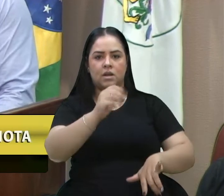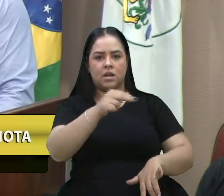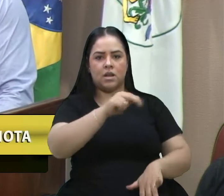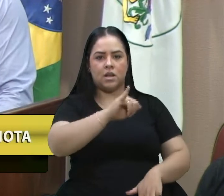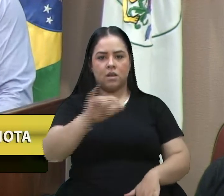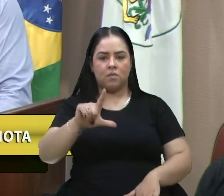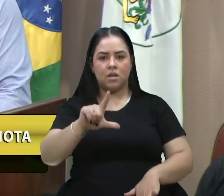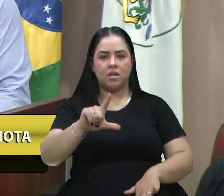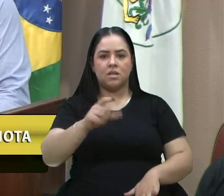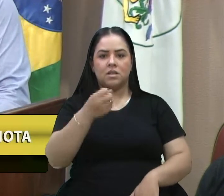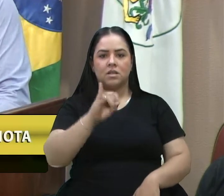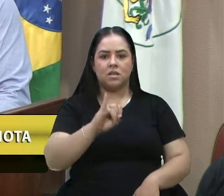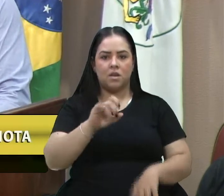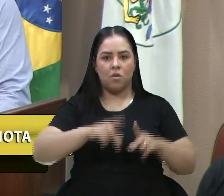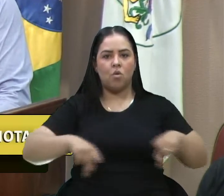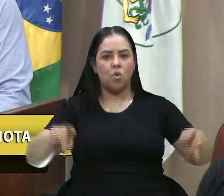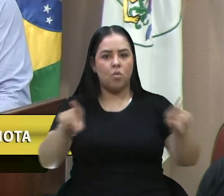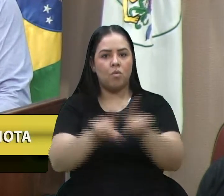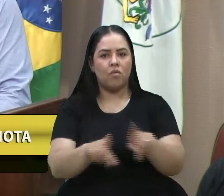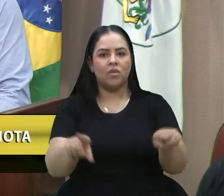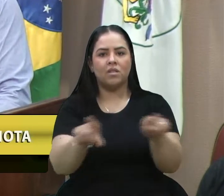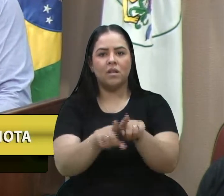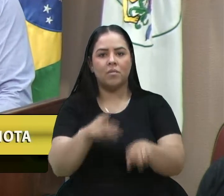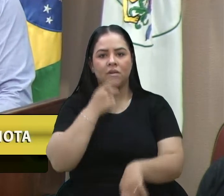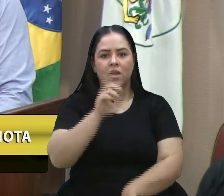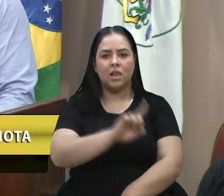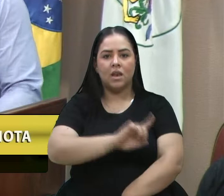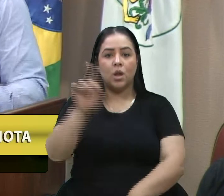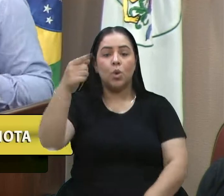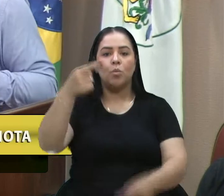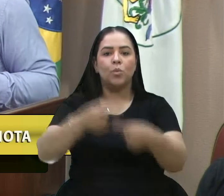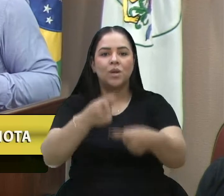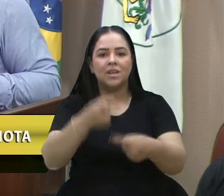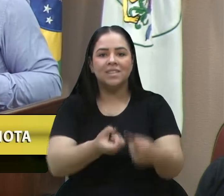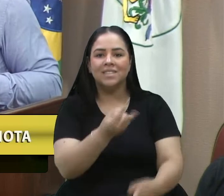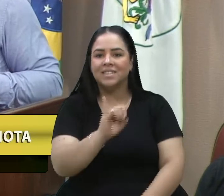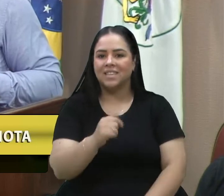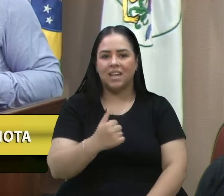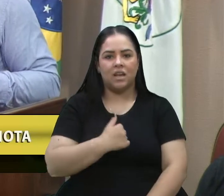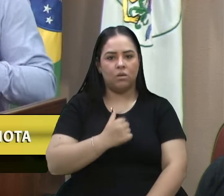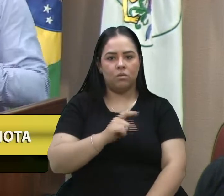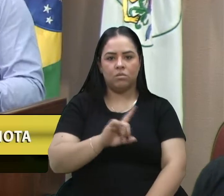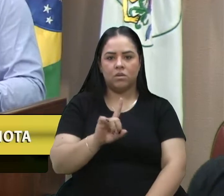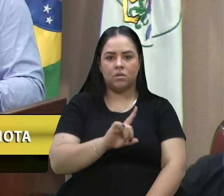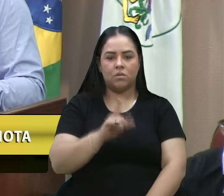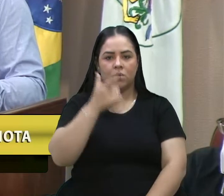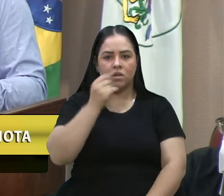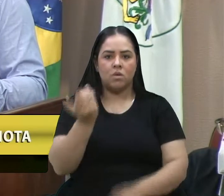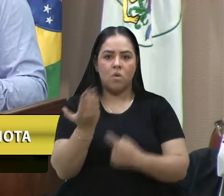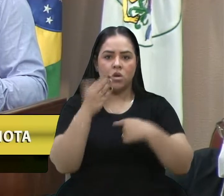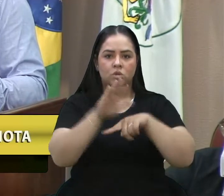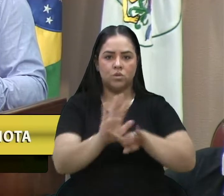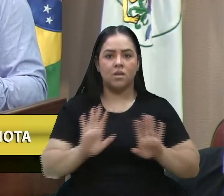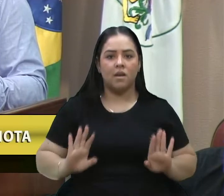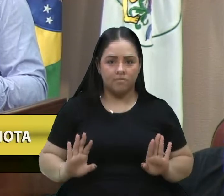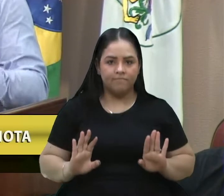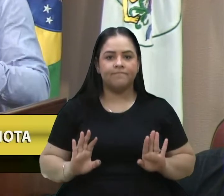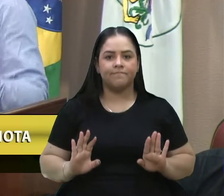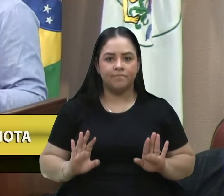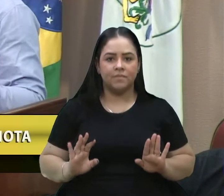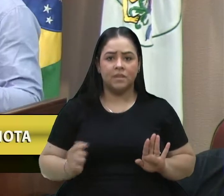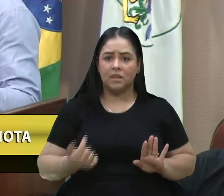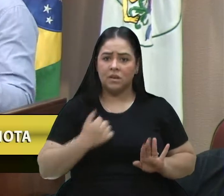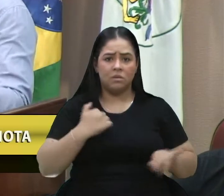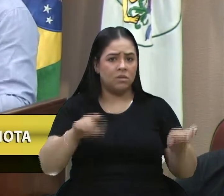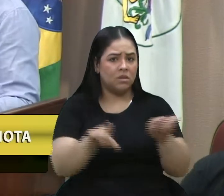população também disser não. Por quê? Porque se eu não sirvo para ajudar, eu não